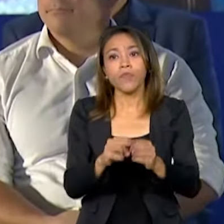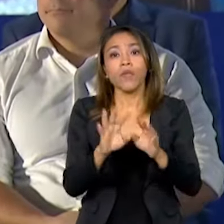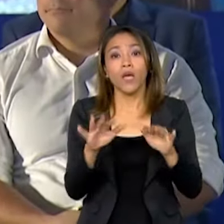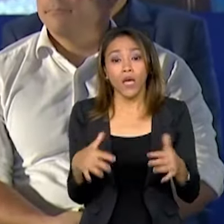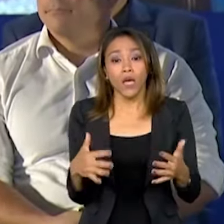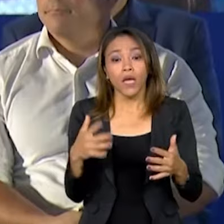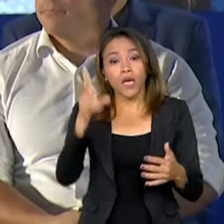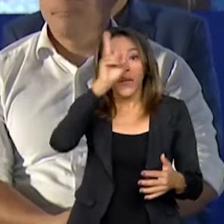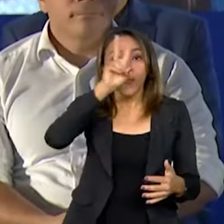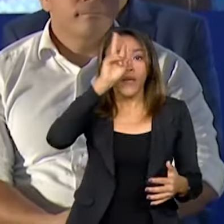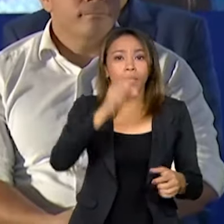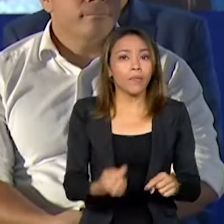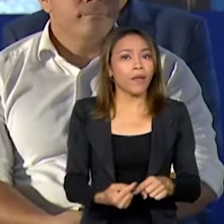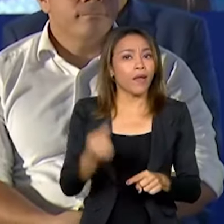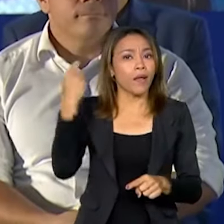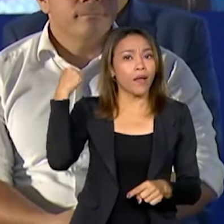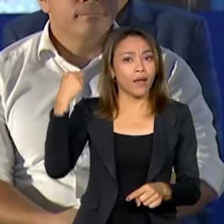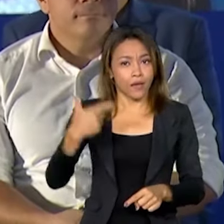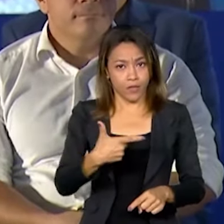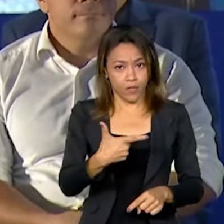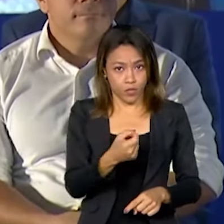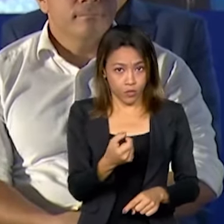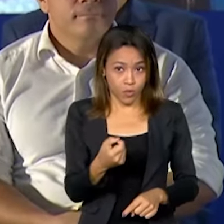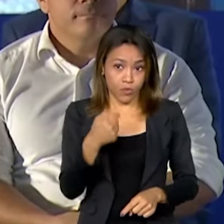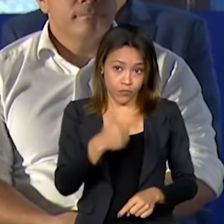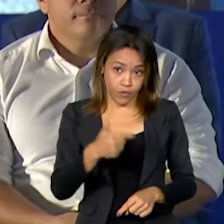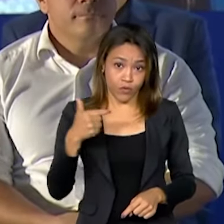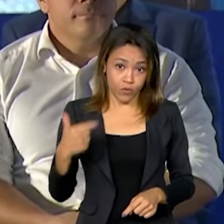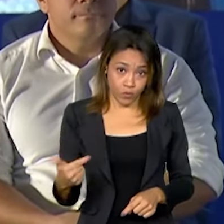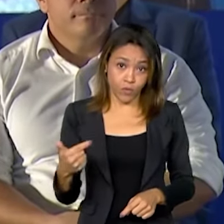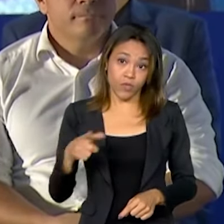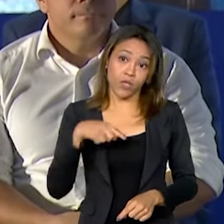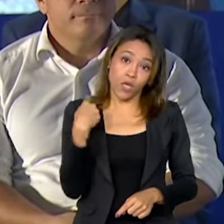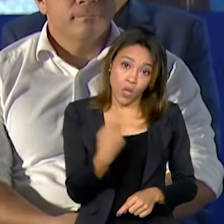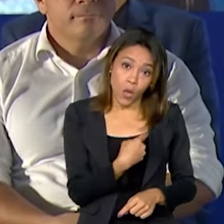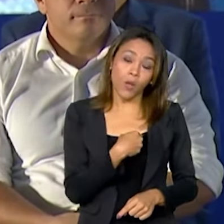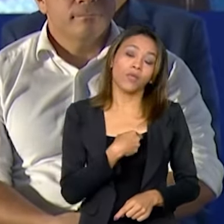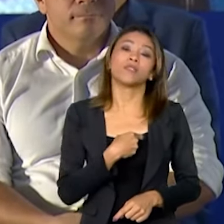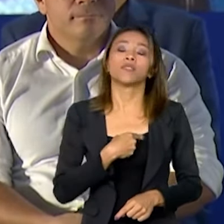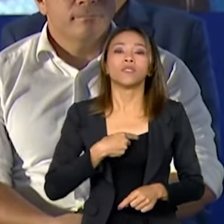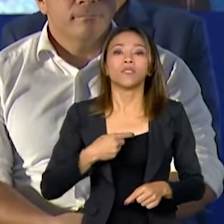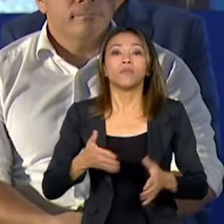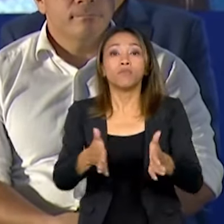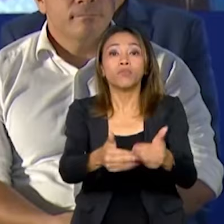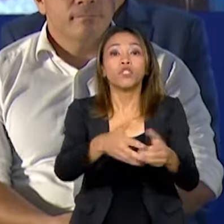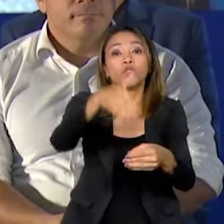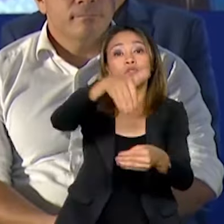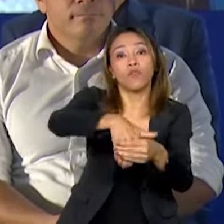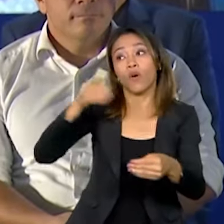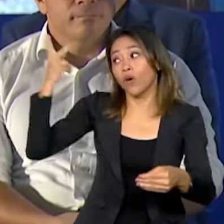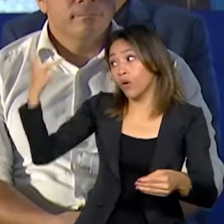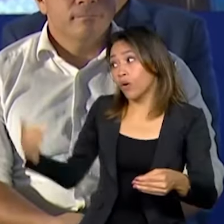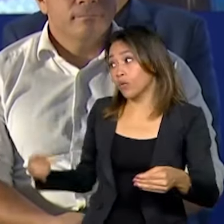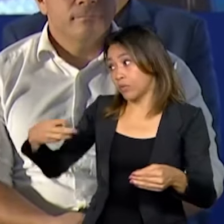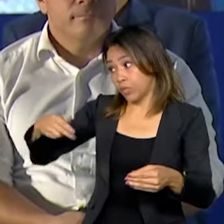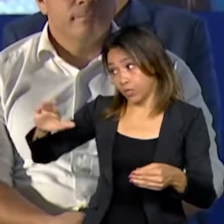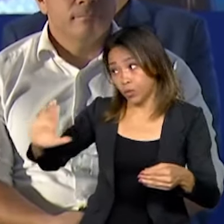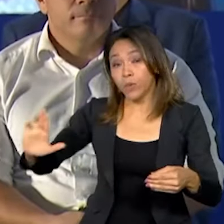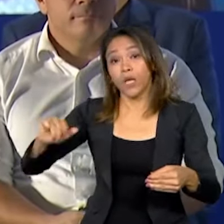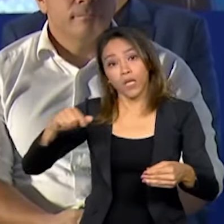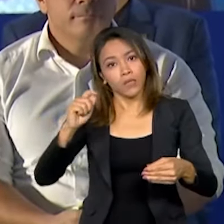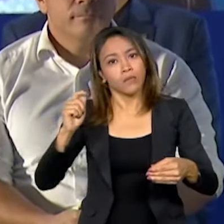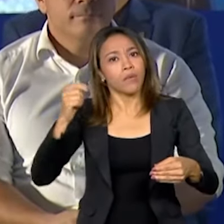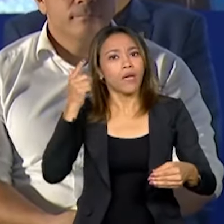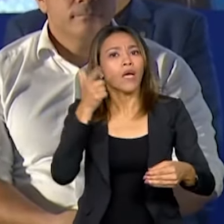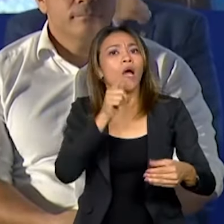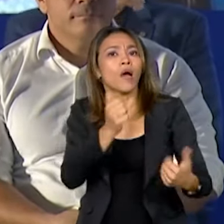em 2022, quando a gente fazia a campanha do presidente Lula aqui, eu falei, ó, tem todos os motivos do mundo para votar no Lula.